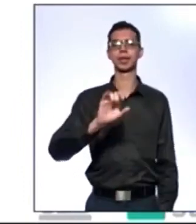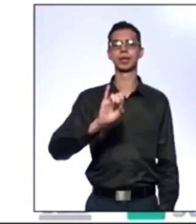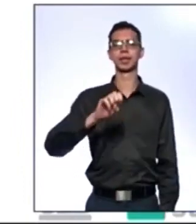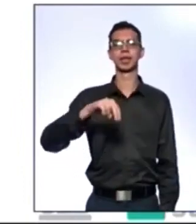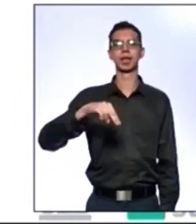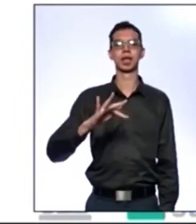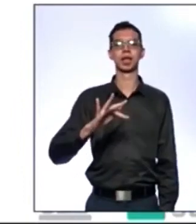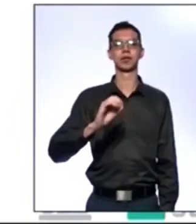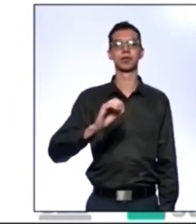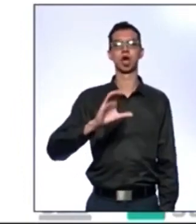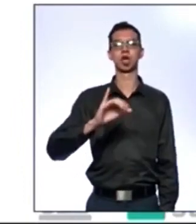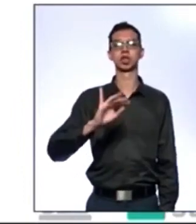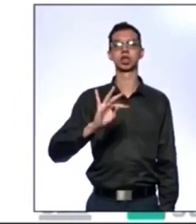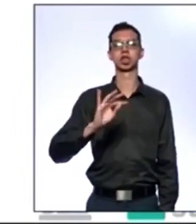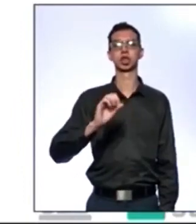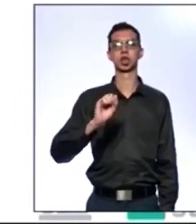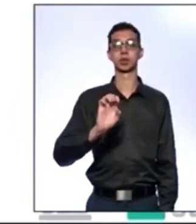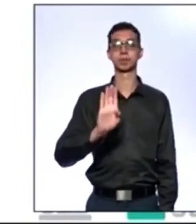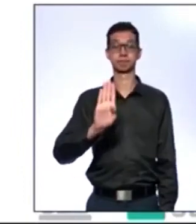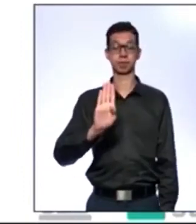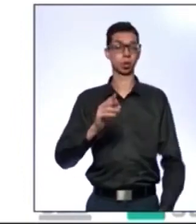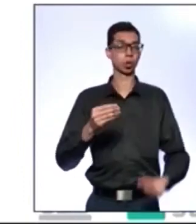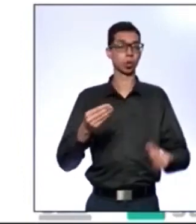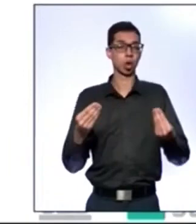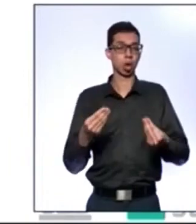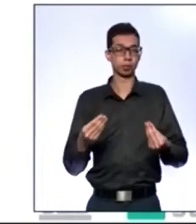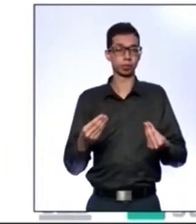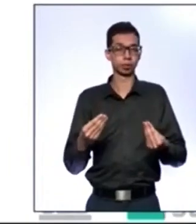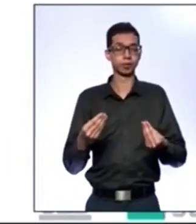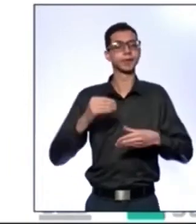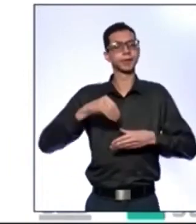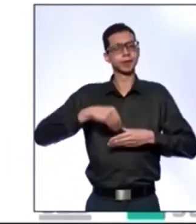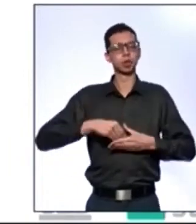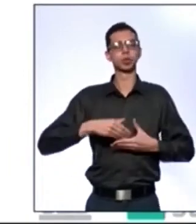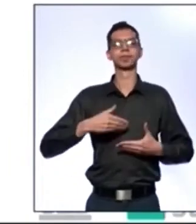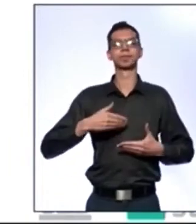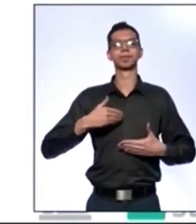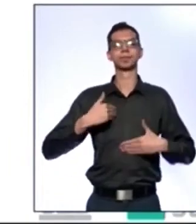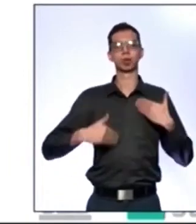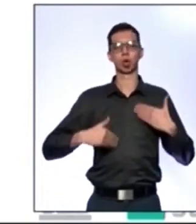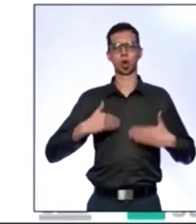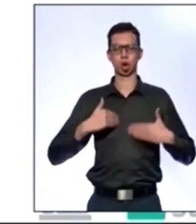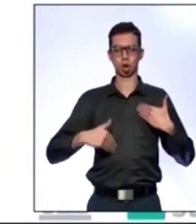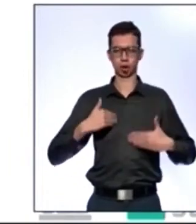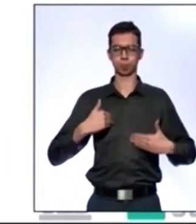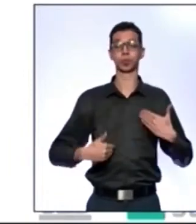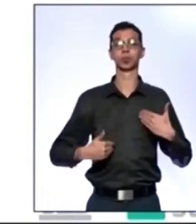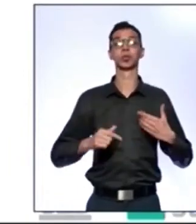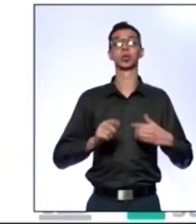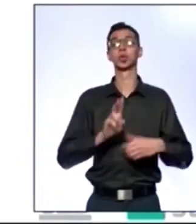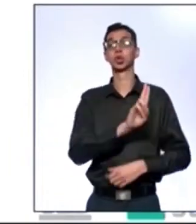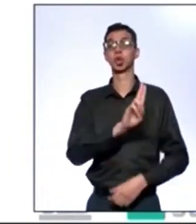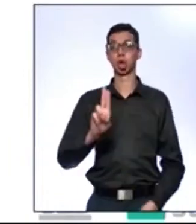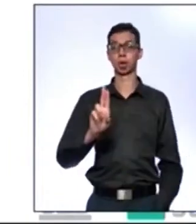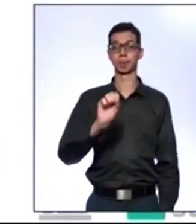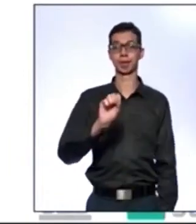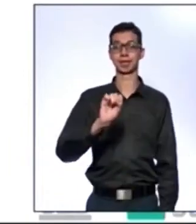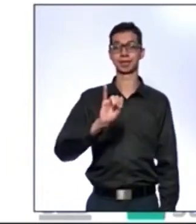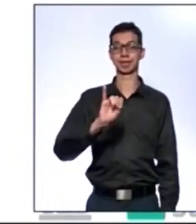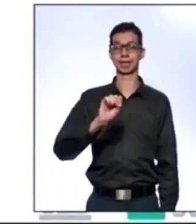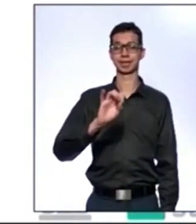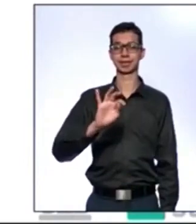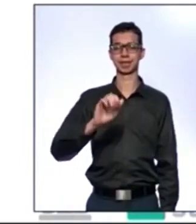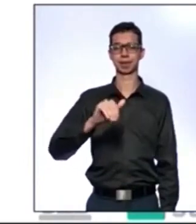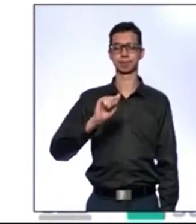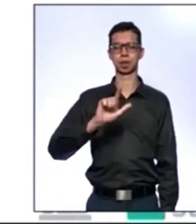linfócitos, eles ficam normalmente no nosso sistema linfático. Pois bem, cada tipo diferente de linfócito